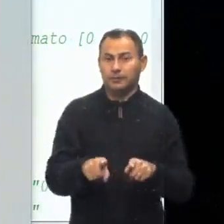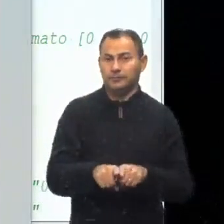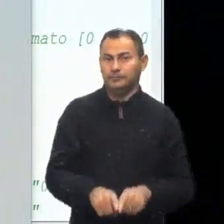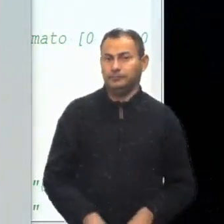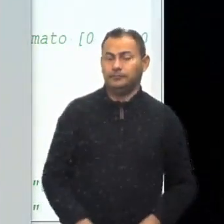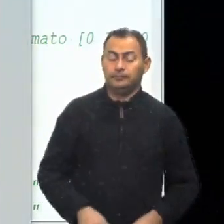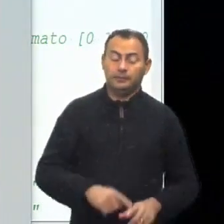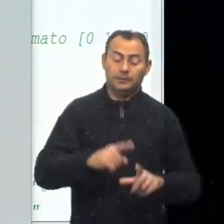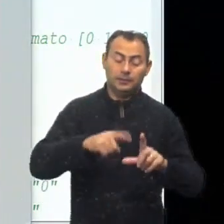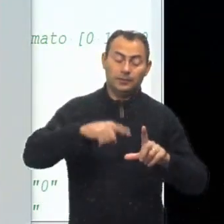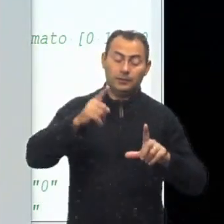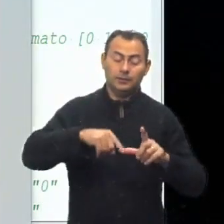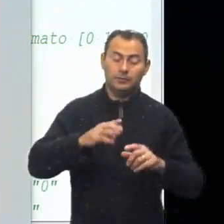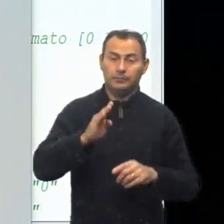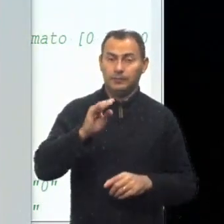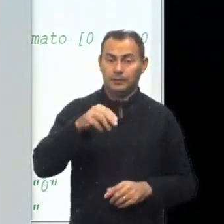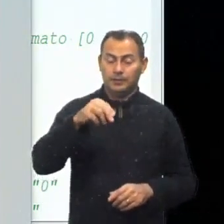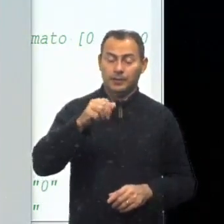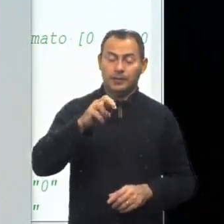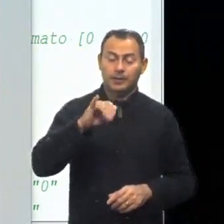Então, uma sequência binária maior.